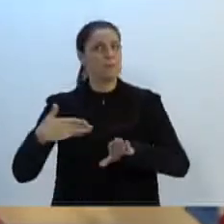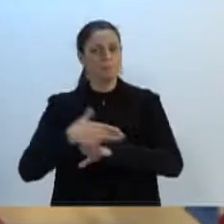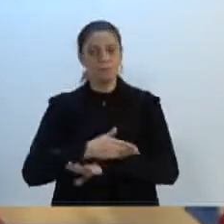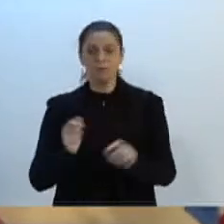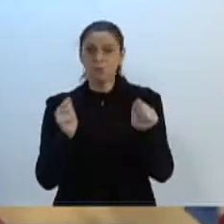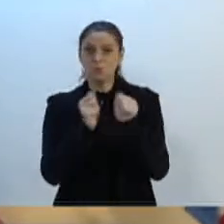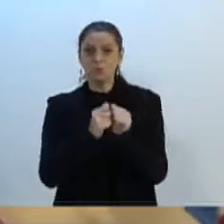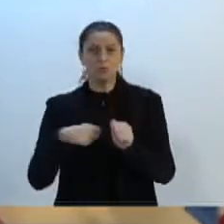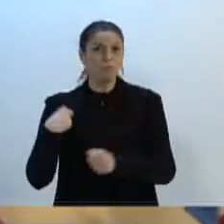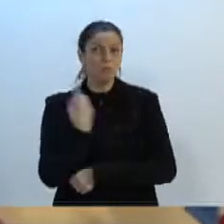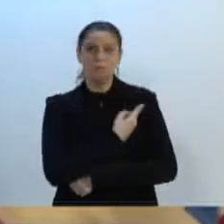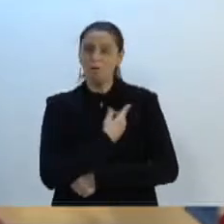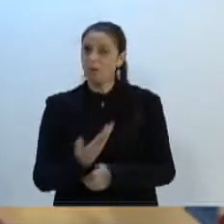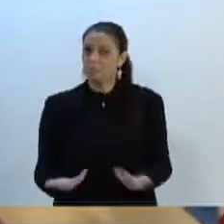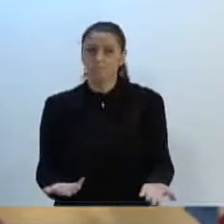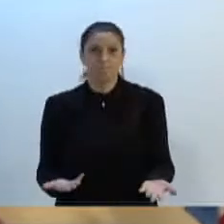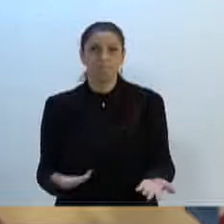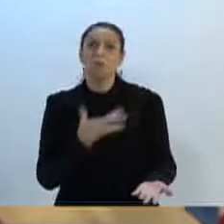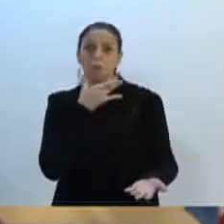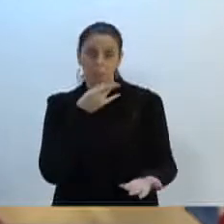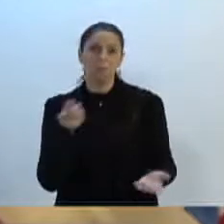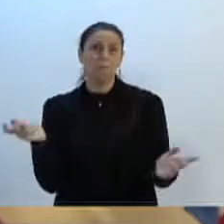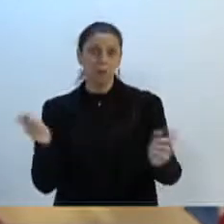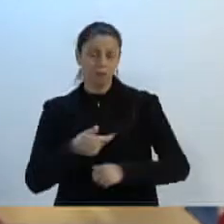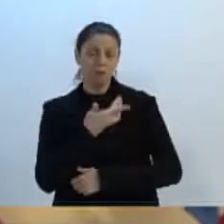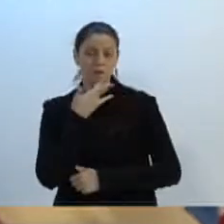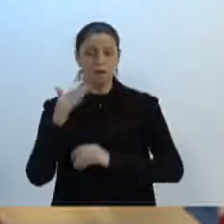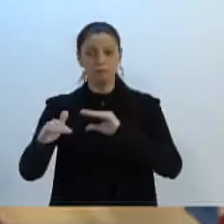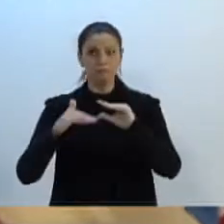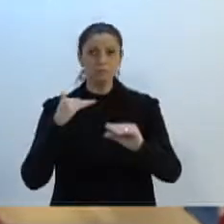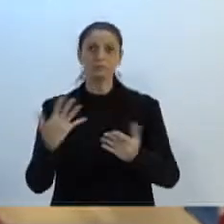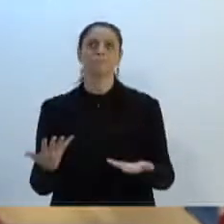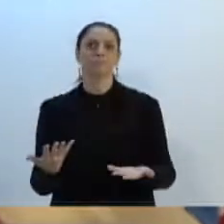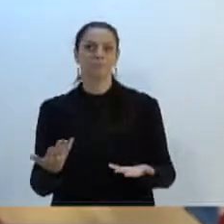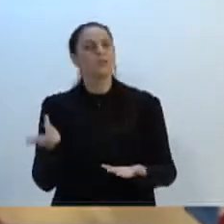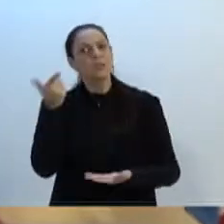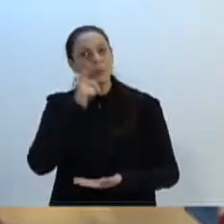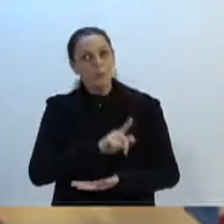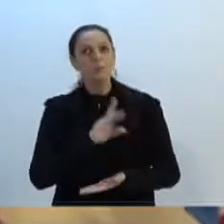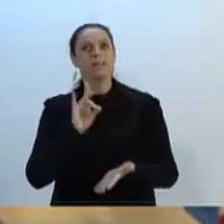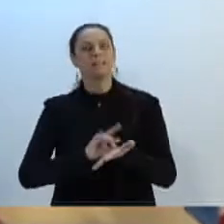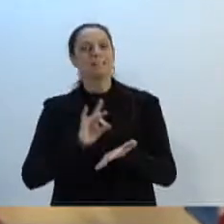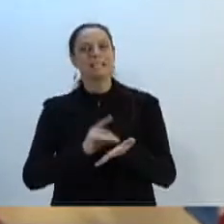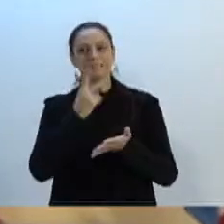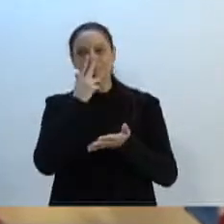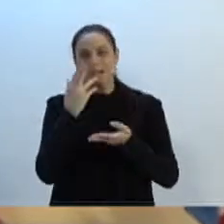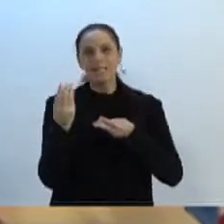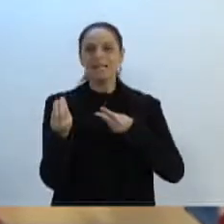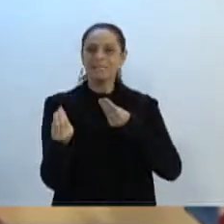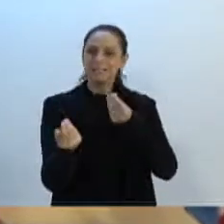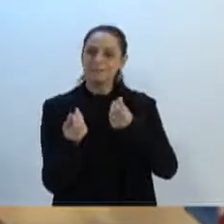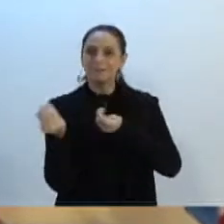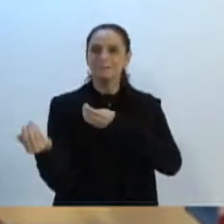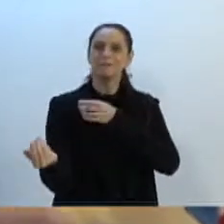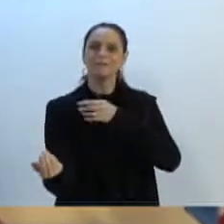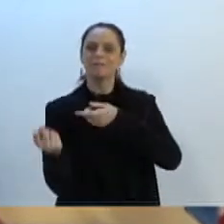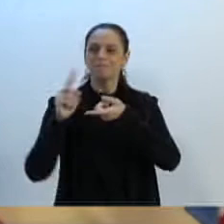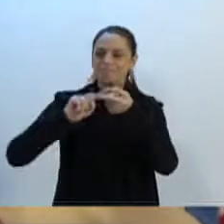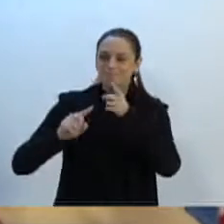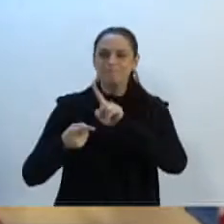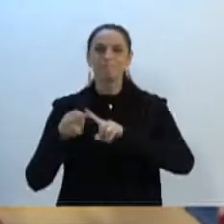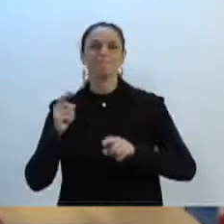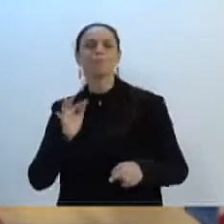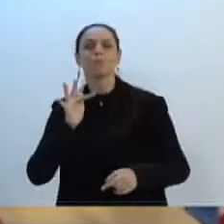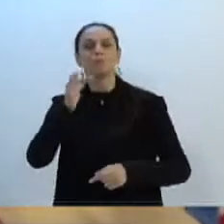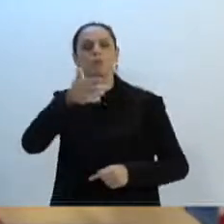conosco, e não vejo dificuldade no que diz respeito a isso, para que a gente possa ter essa afinação na próxima visita do